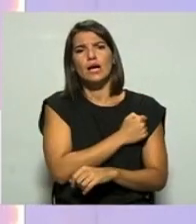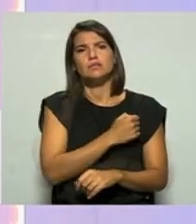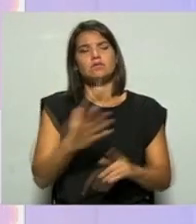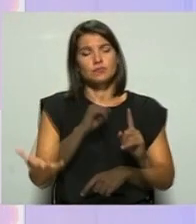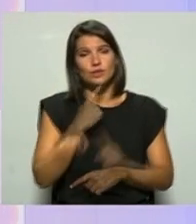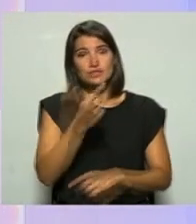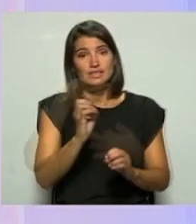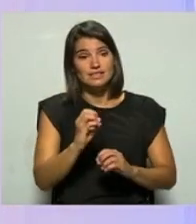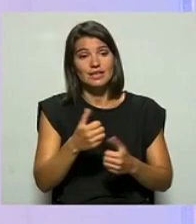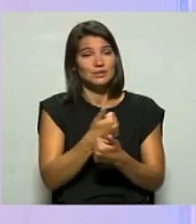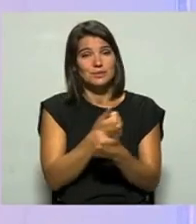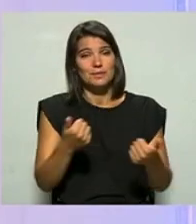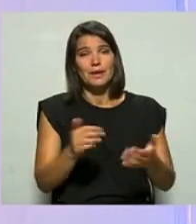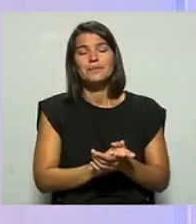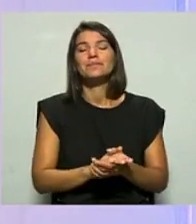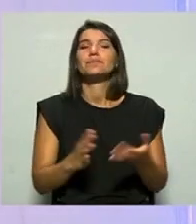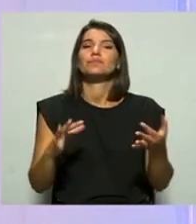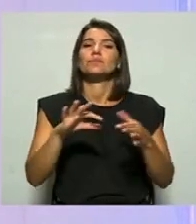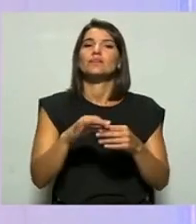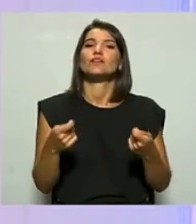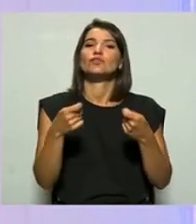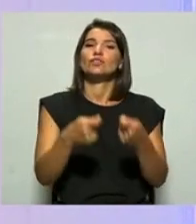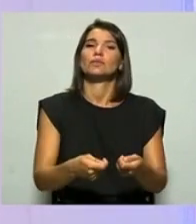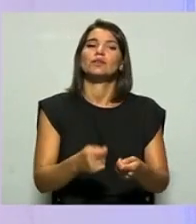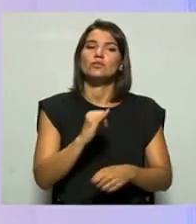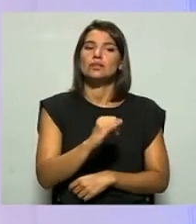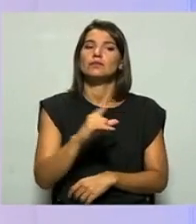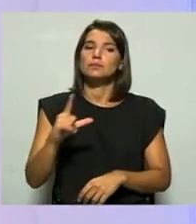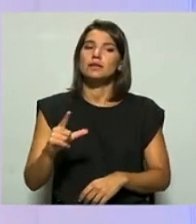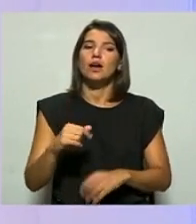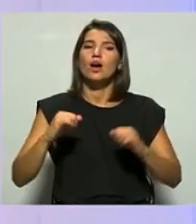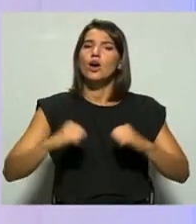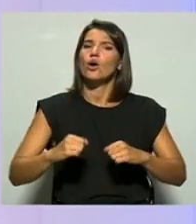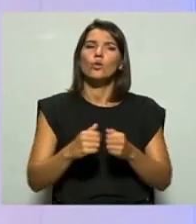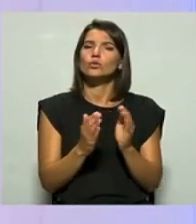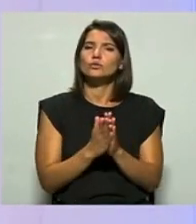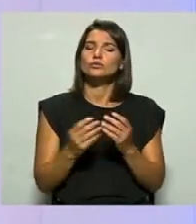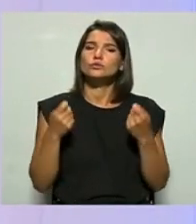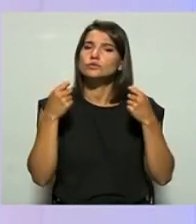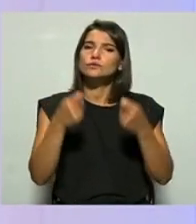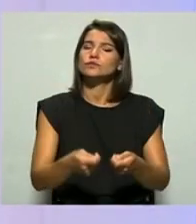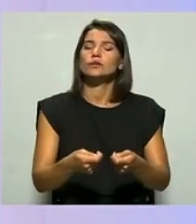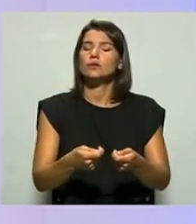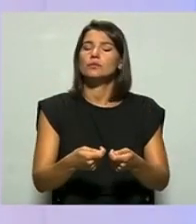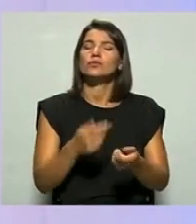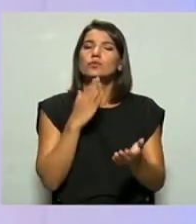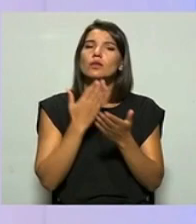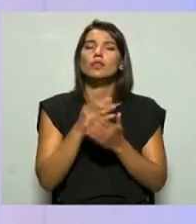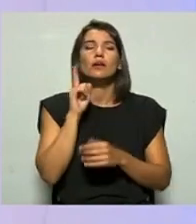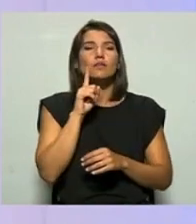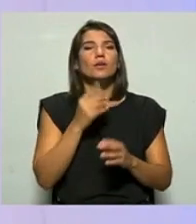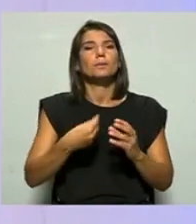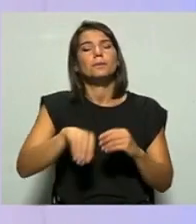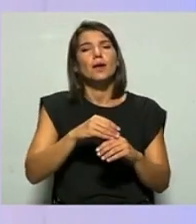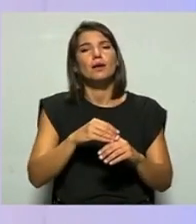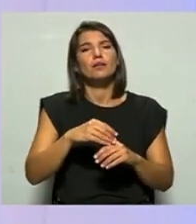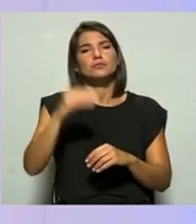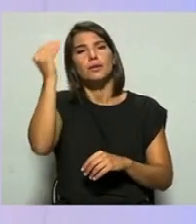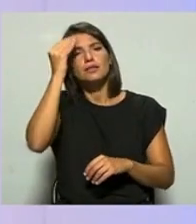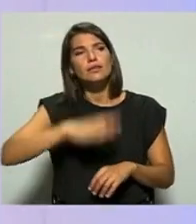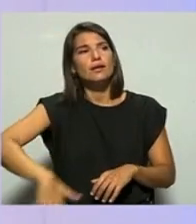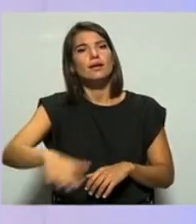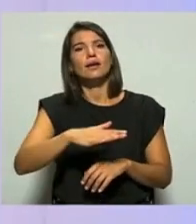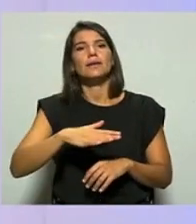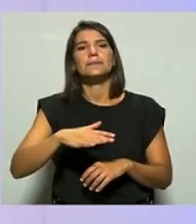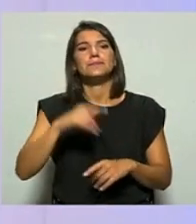concretizado relativamente aos investimentos a iniciativa Liberal está de acordo com todos os investimentos que Tragam mais-valia para o escritório